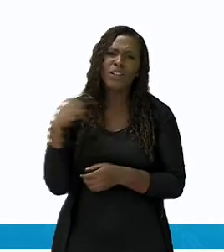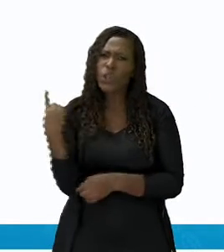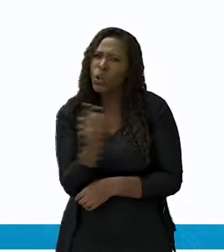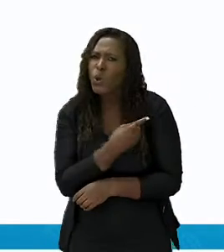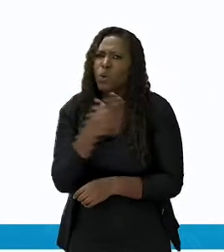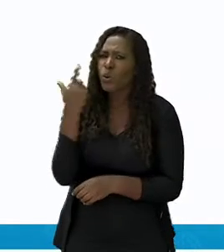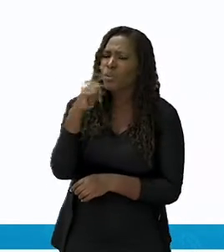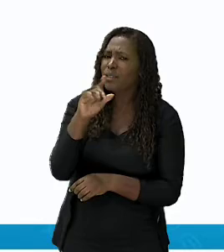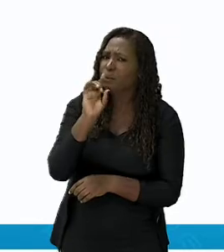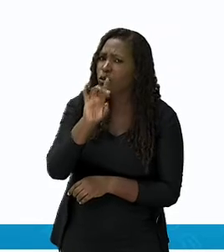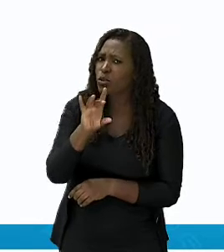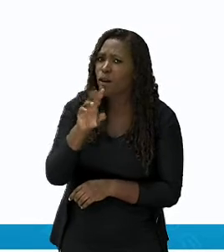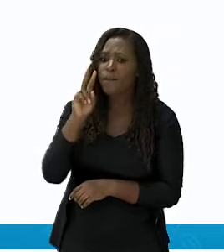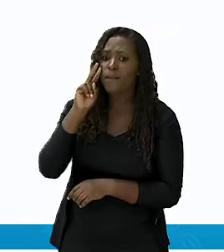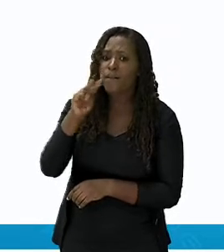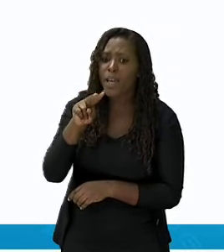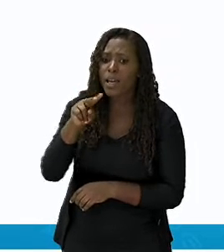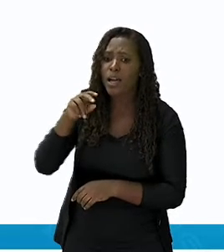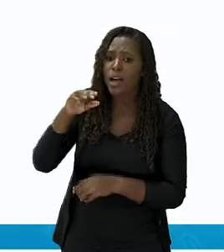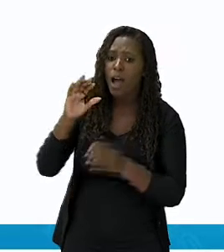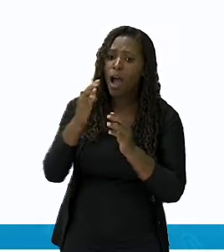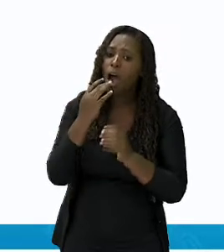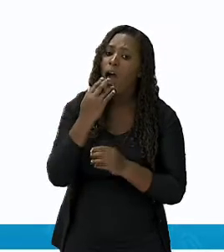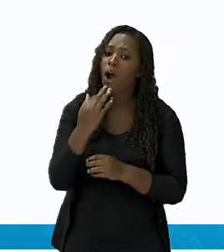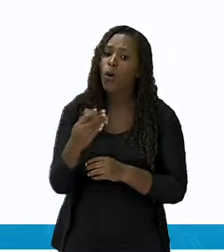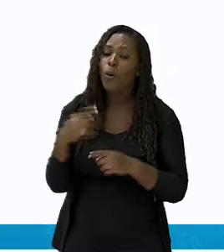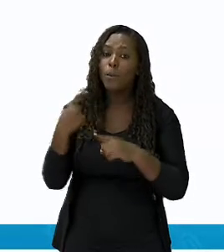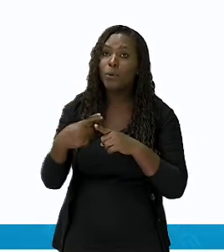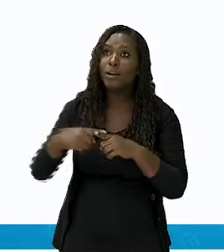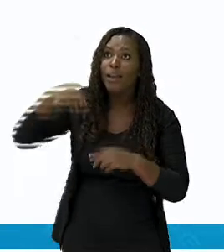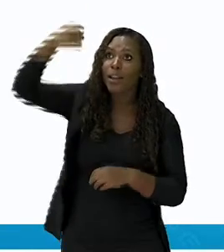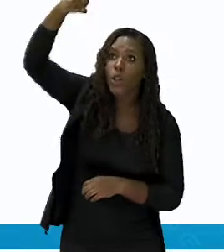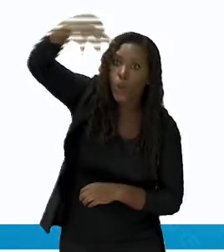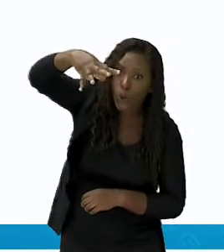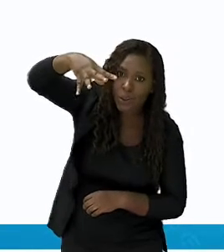que sem a luz não veríamos nenhuma delas?